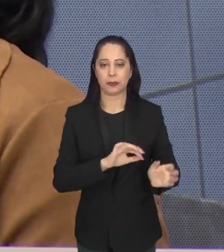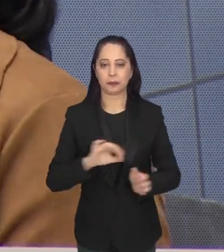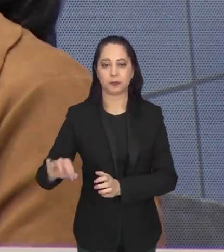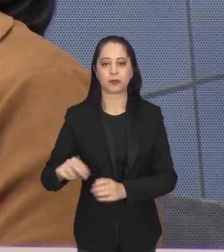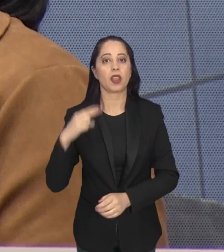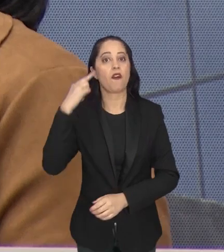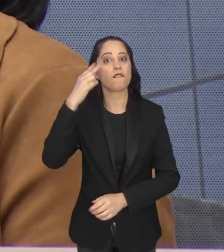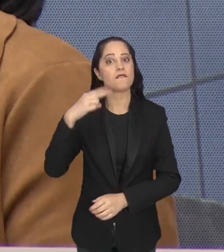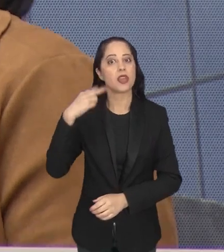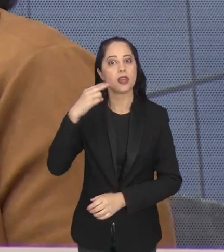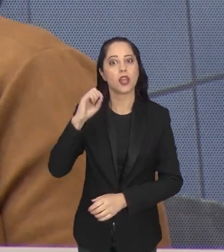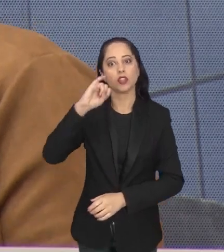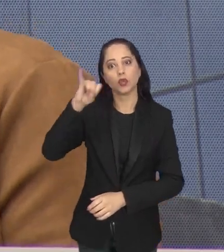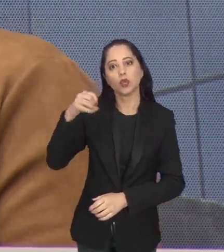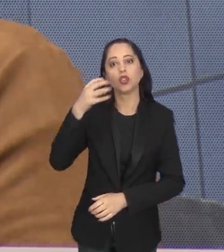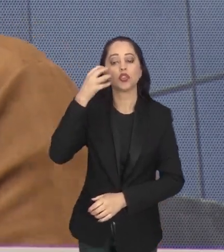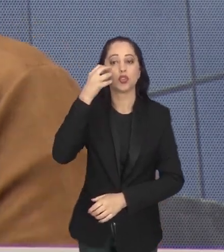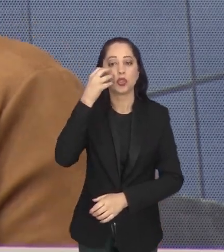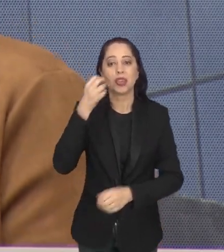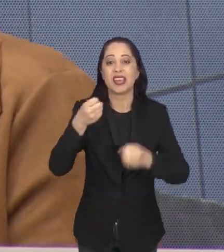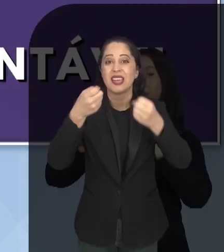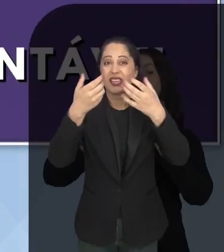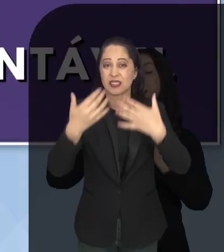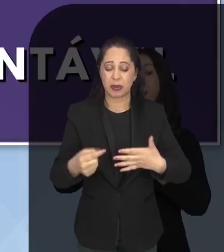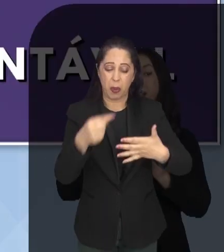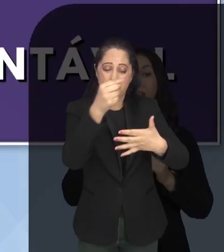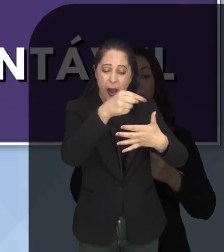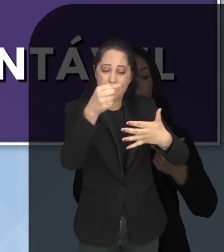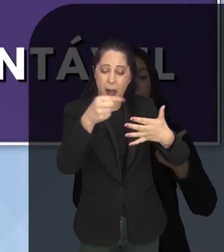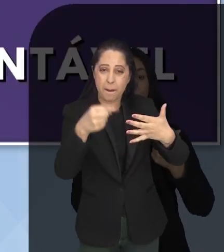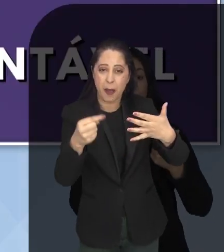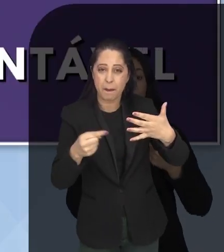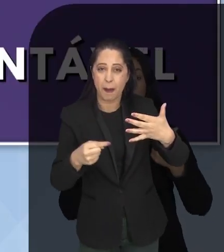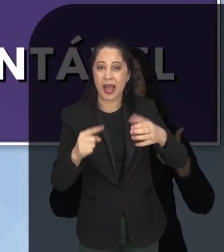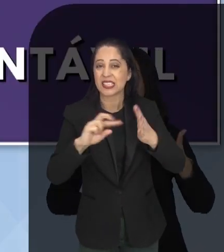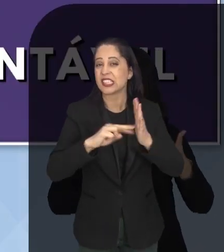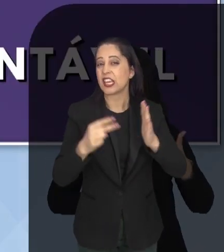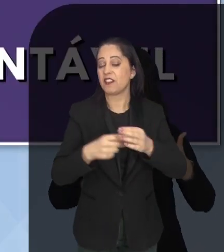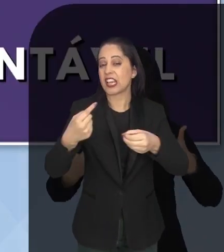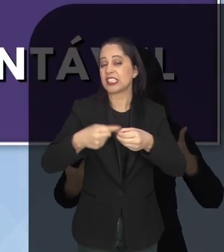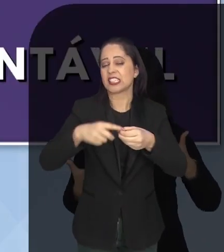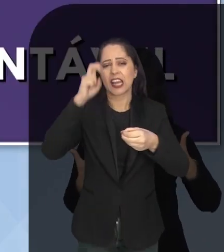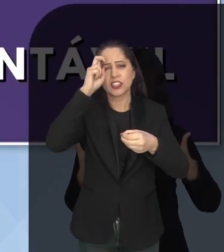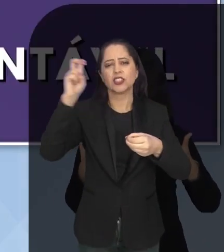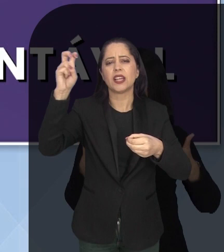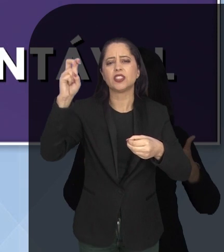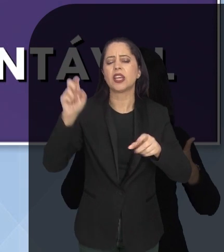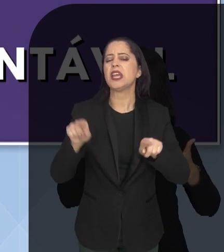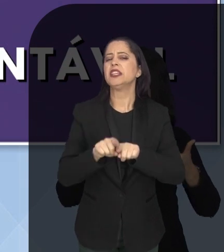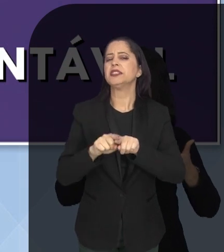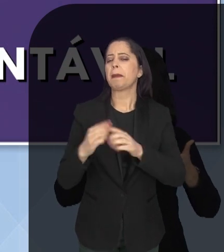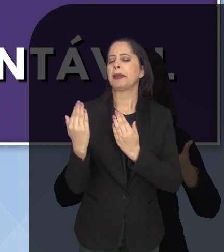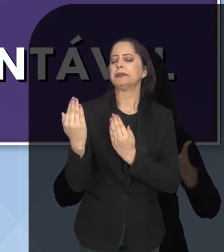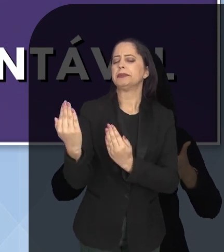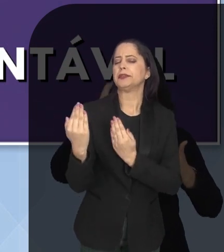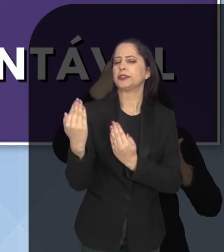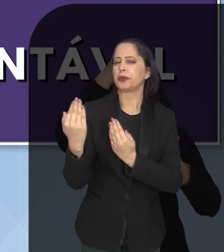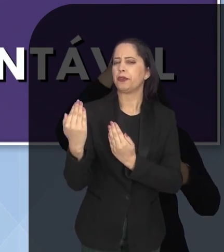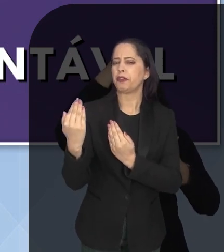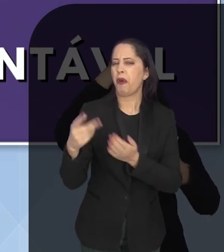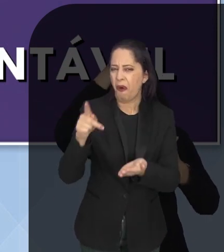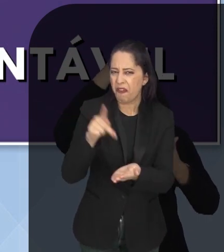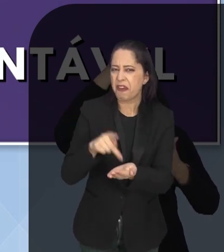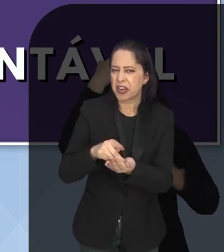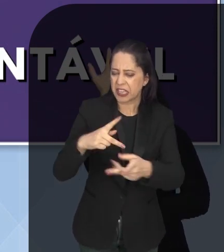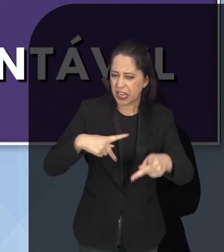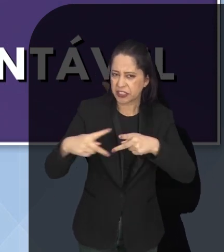tribuna, a vereadora Juliana Fraga apontou critérios que definem uma cidade inteligente e questionou se São José dos Campos